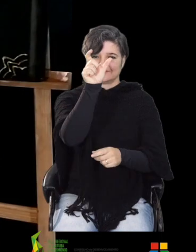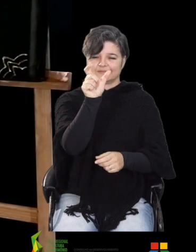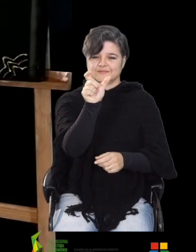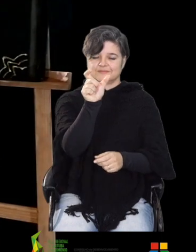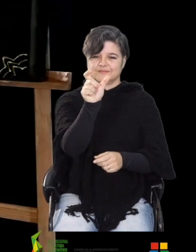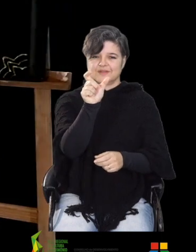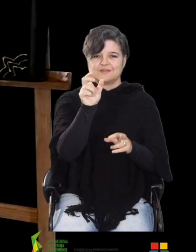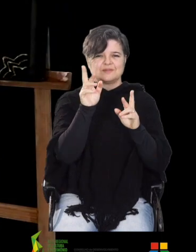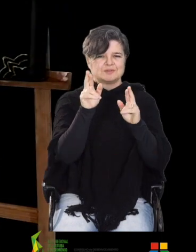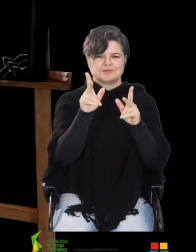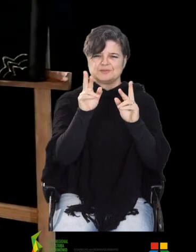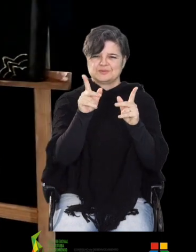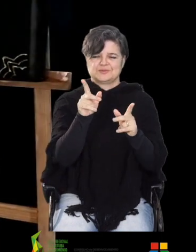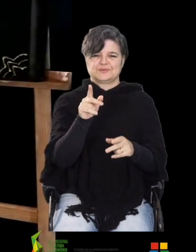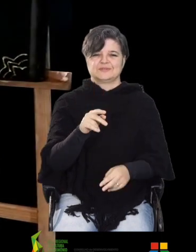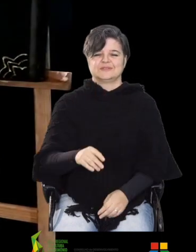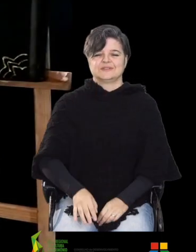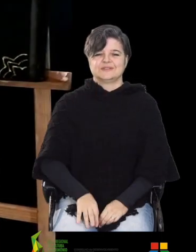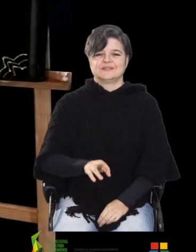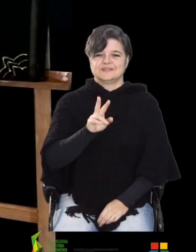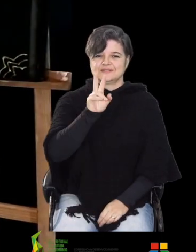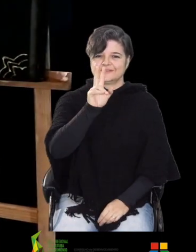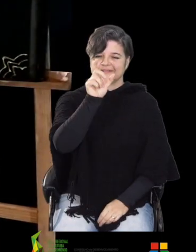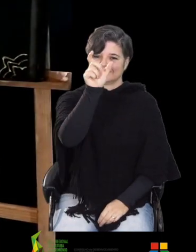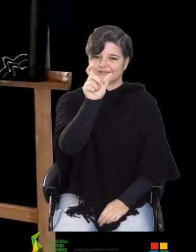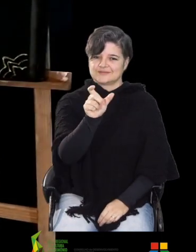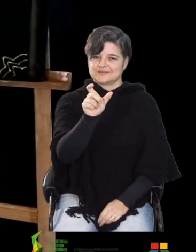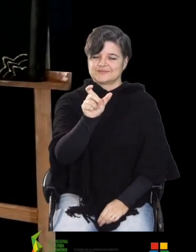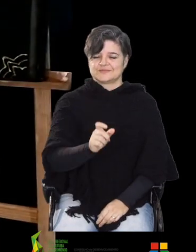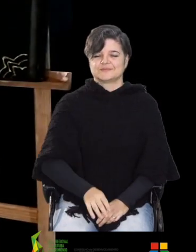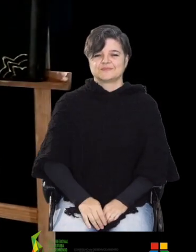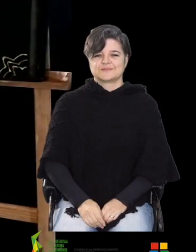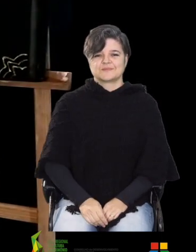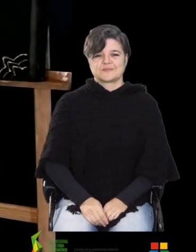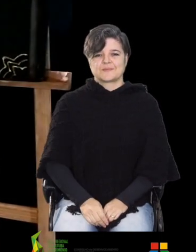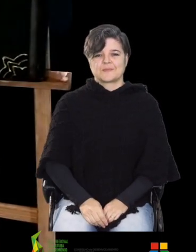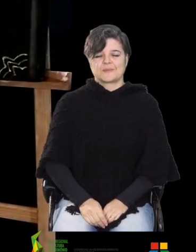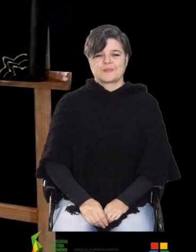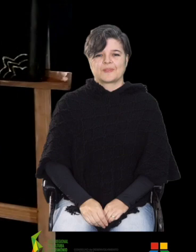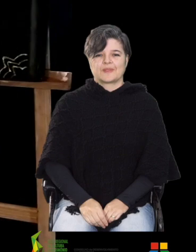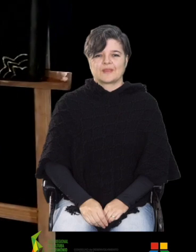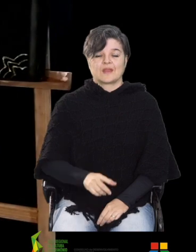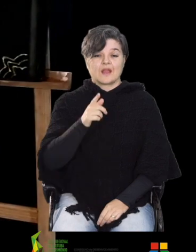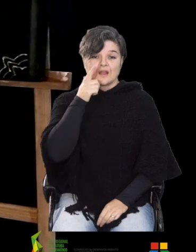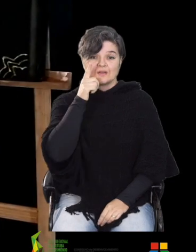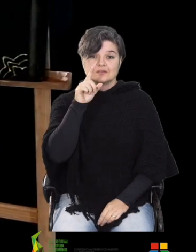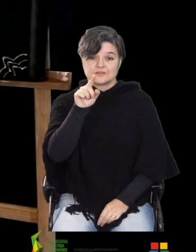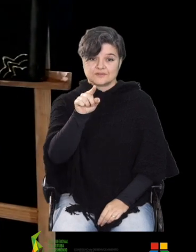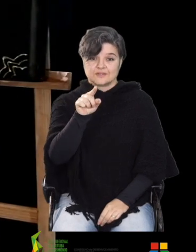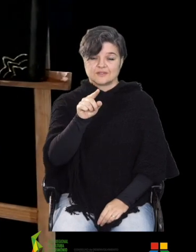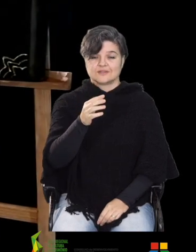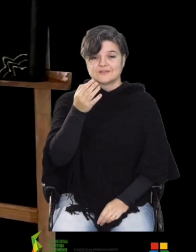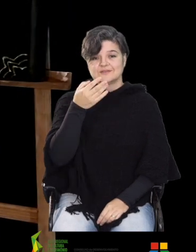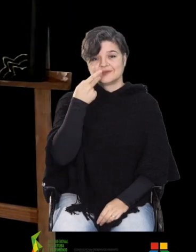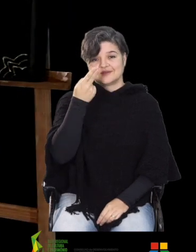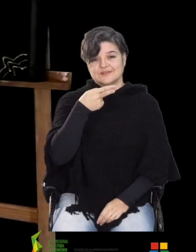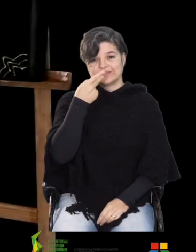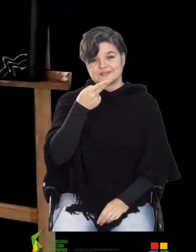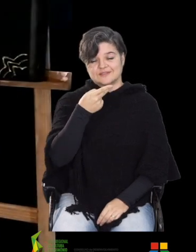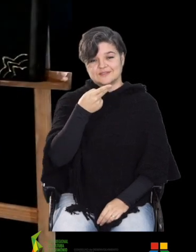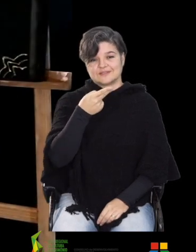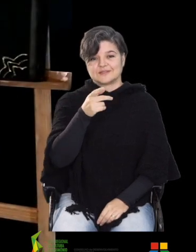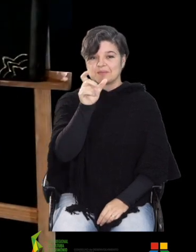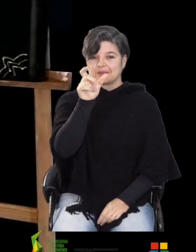ele em paranaíba chirikure e aí conseguiu eu